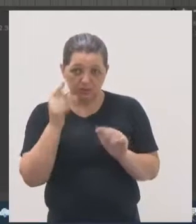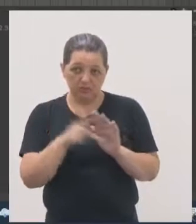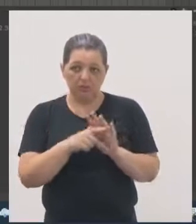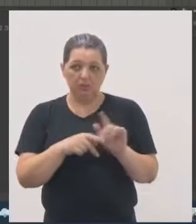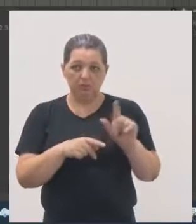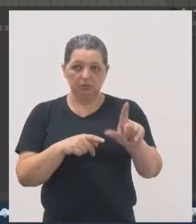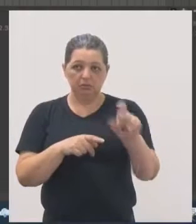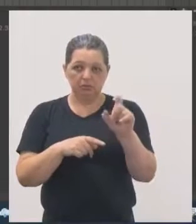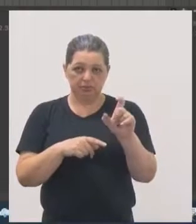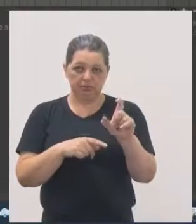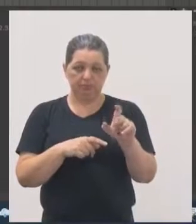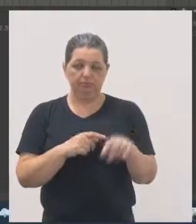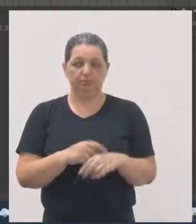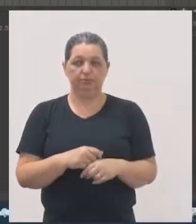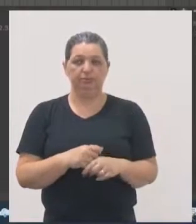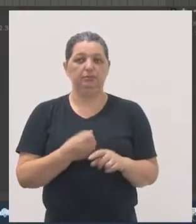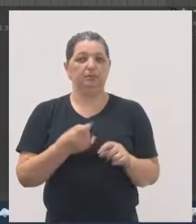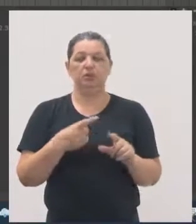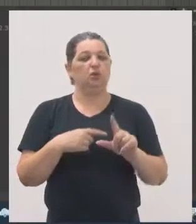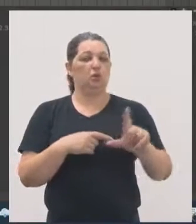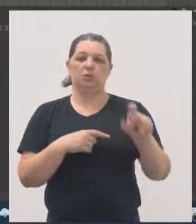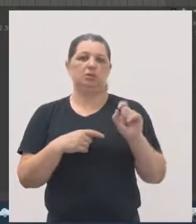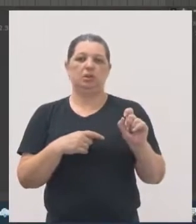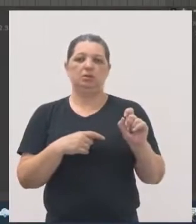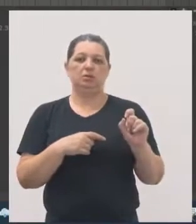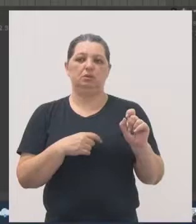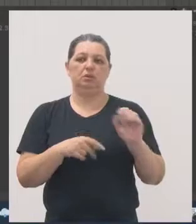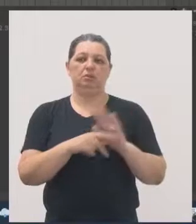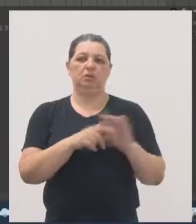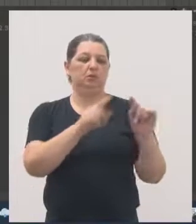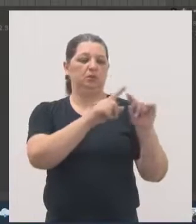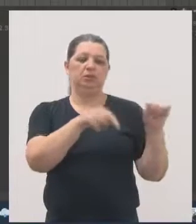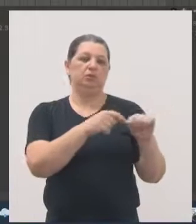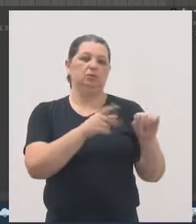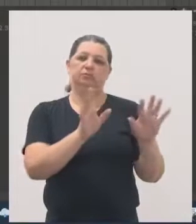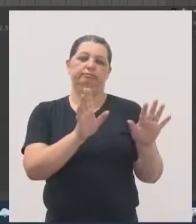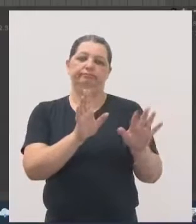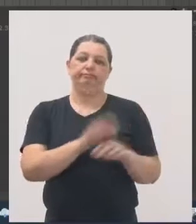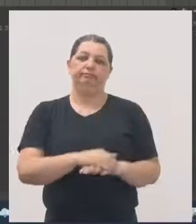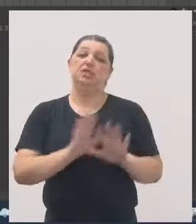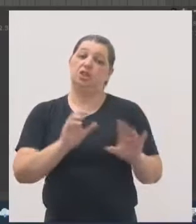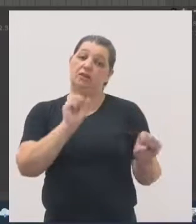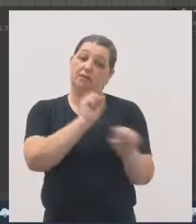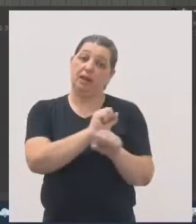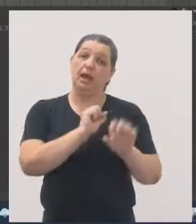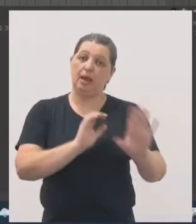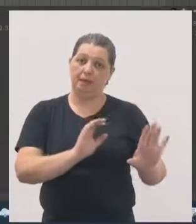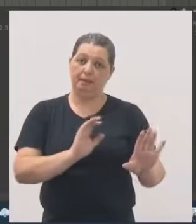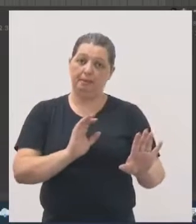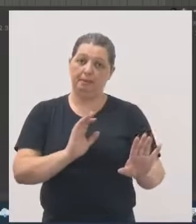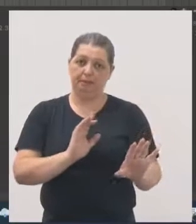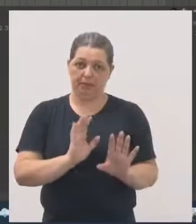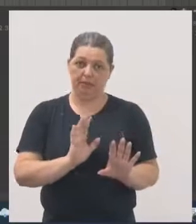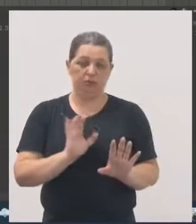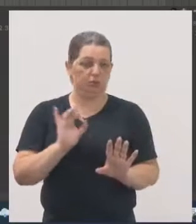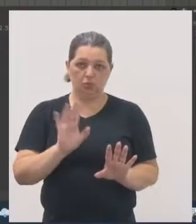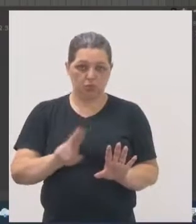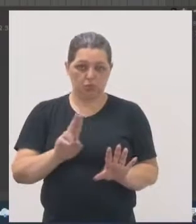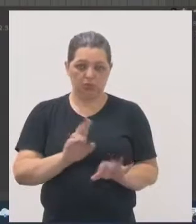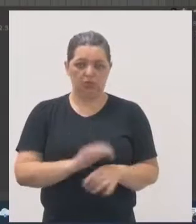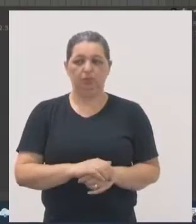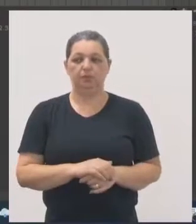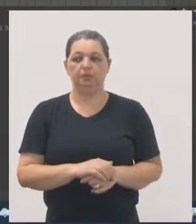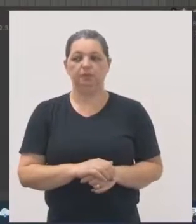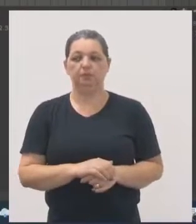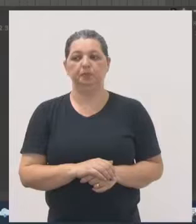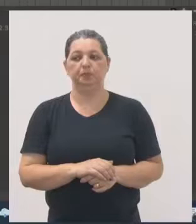selecionando. Se eu desselecionar, tirar a seleção de um deles... Aí ele não funciona, ele fica lá. Então, mas ele fica ali, né?